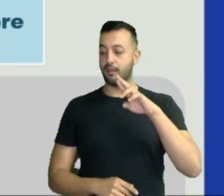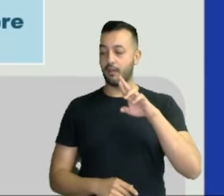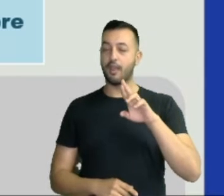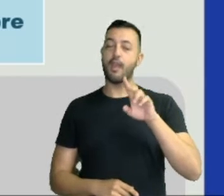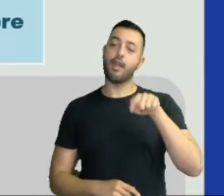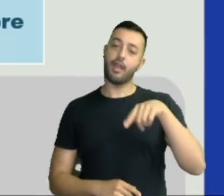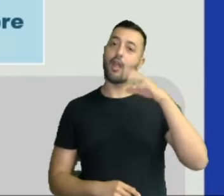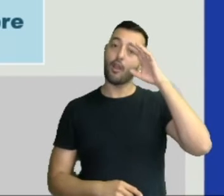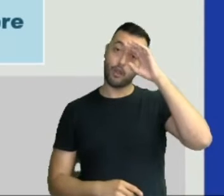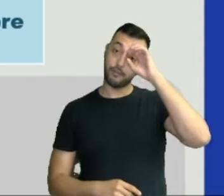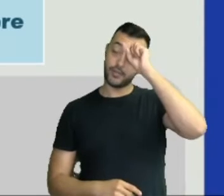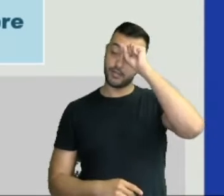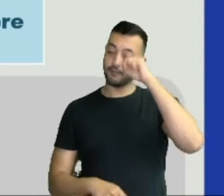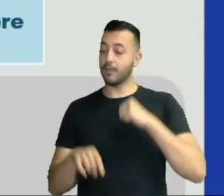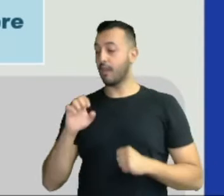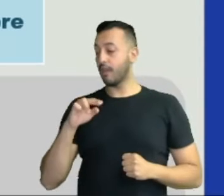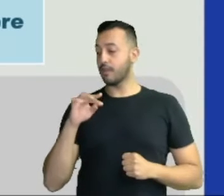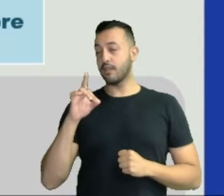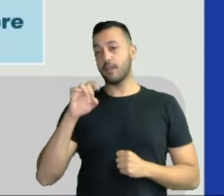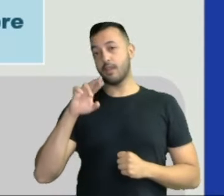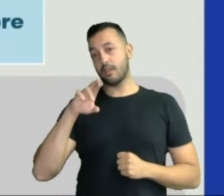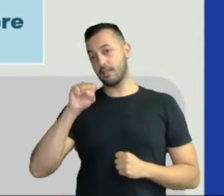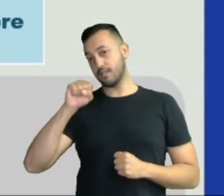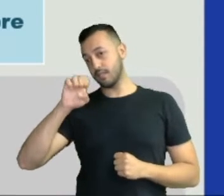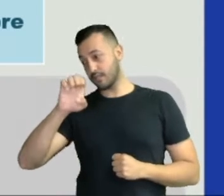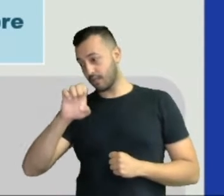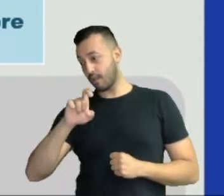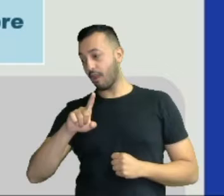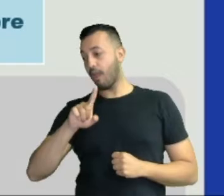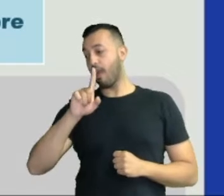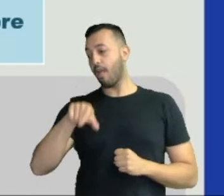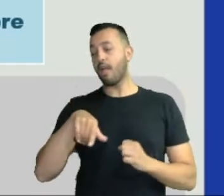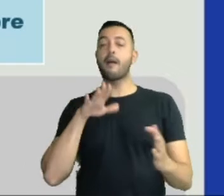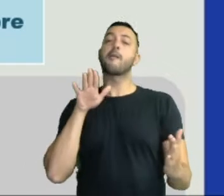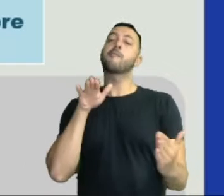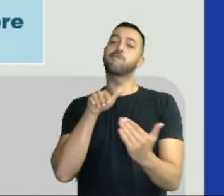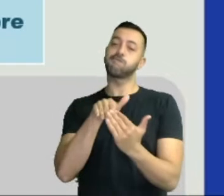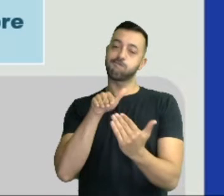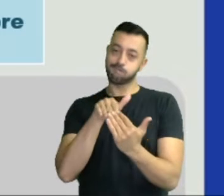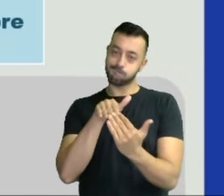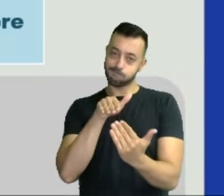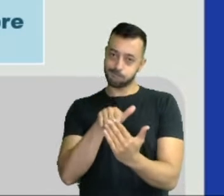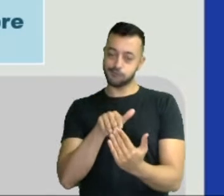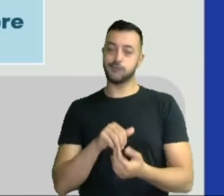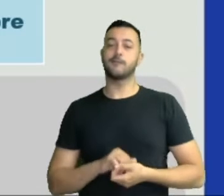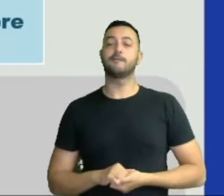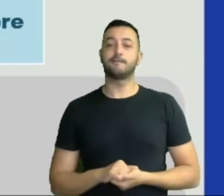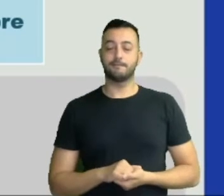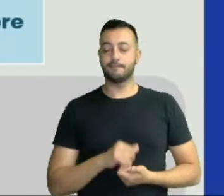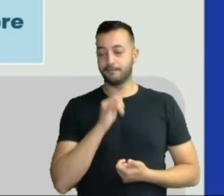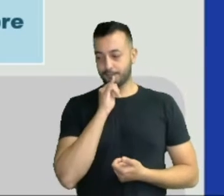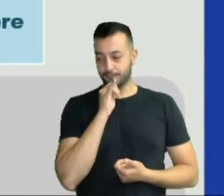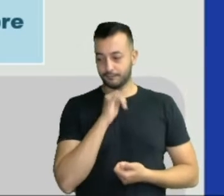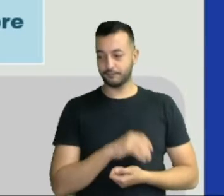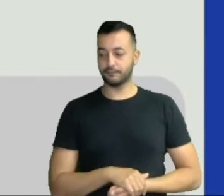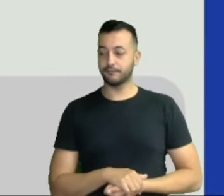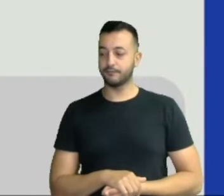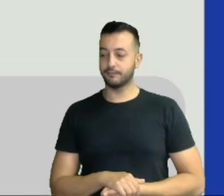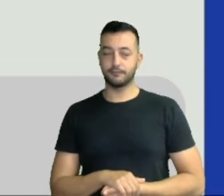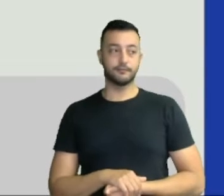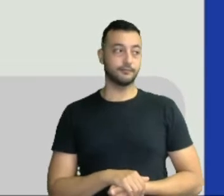E entender-se é dar-se bem com alguém, estar de acordo sobre algo. Vamos ver os exemplos.